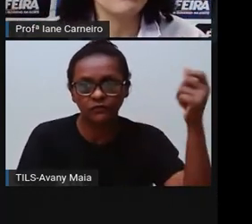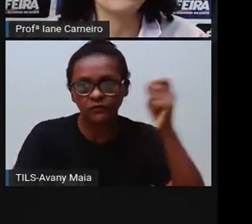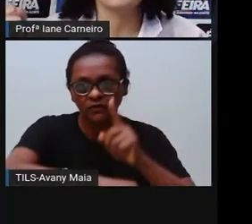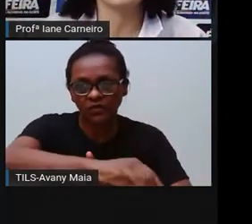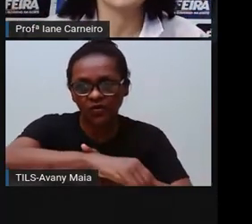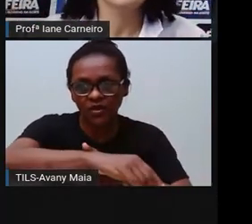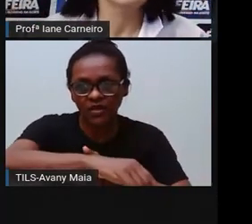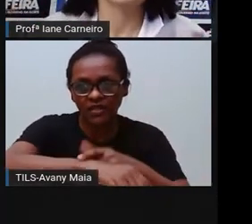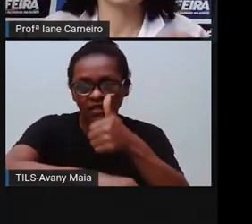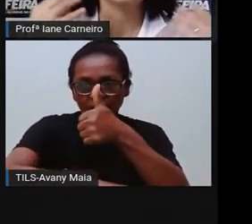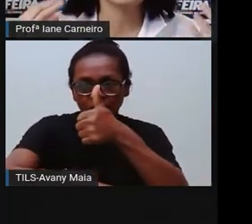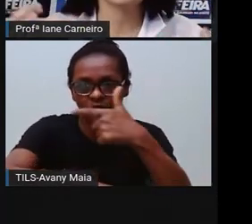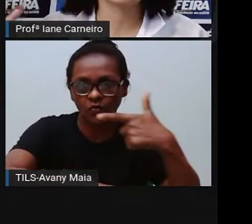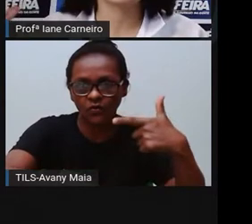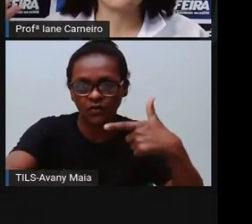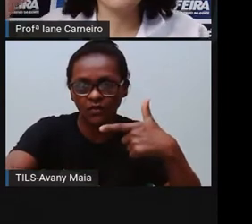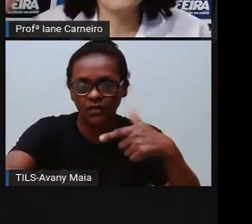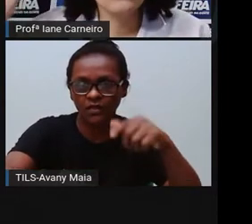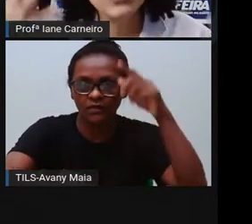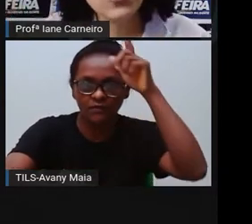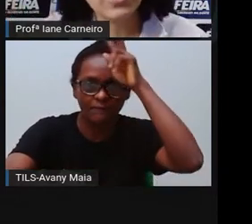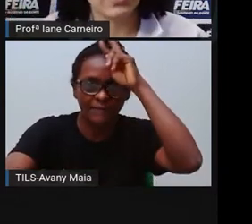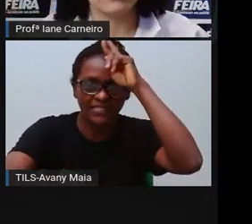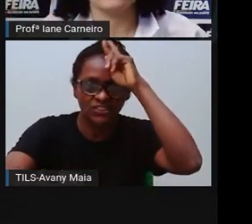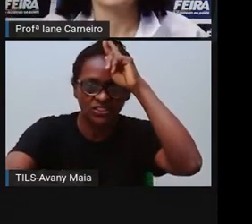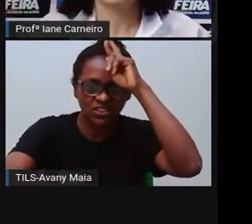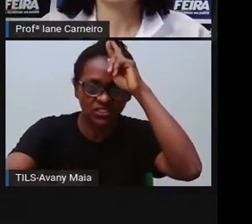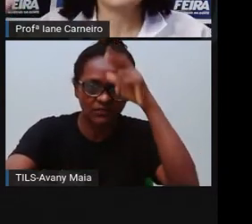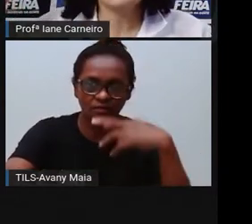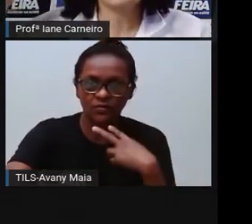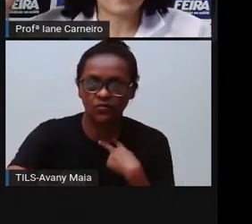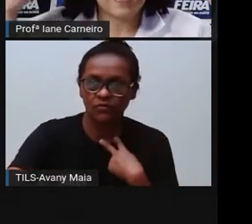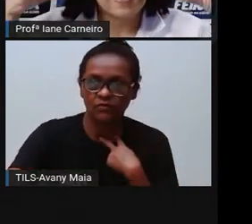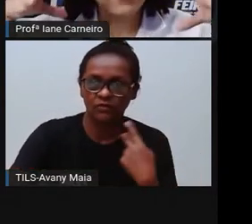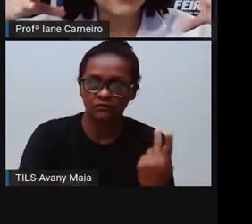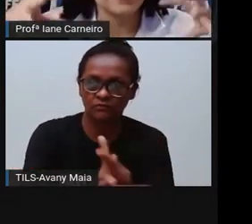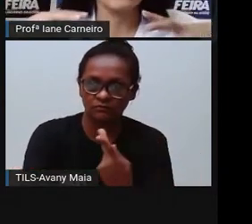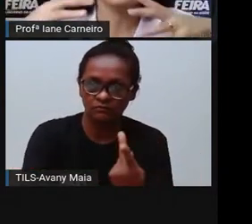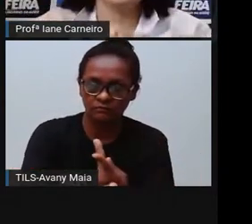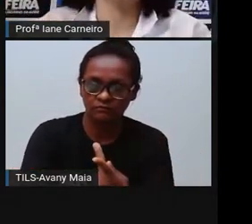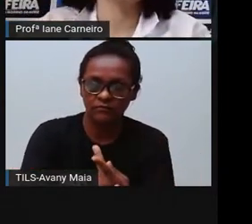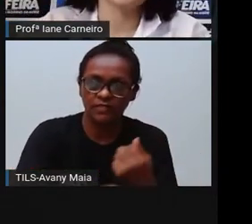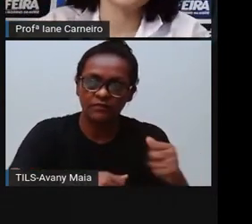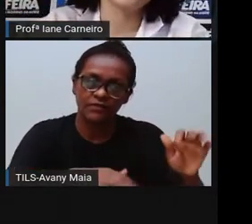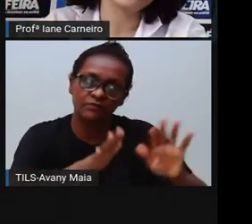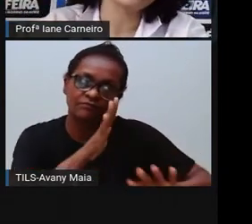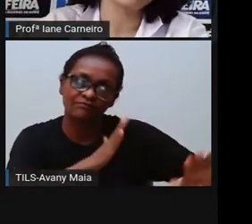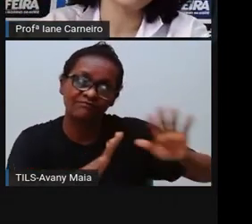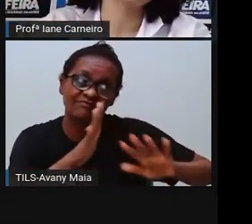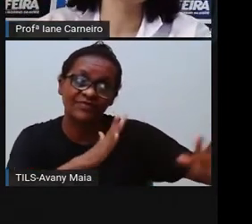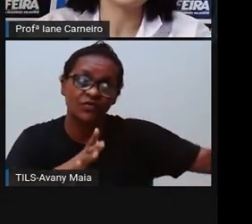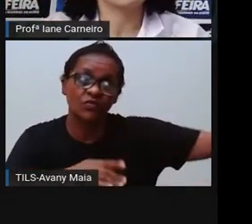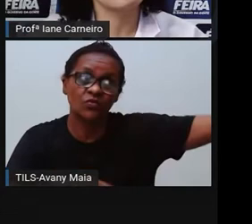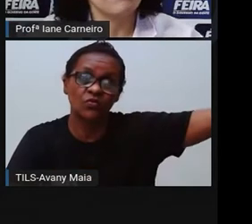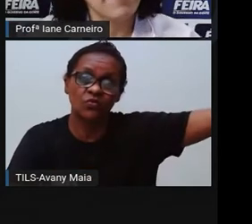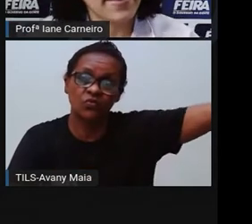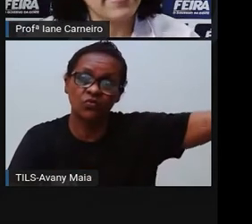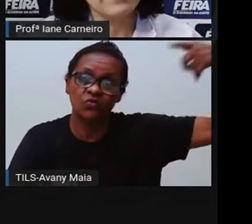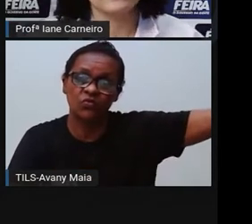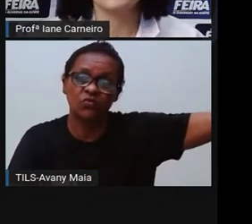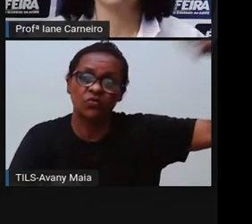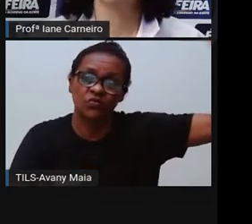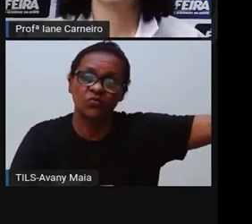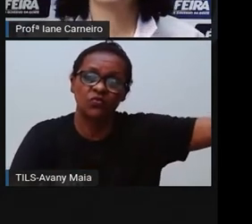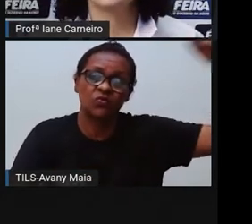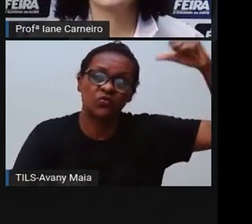de meio-dia, né? Porque o sol está muito quente. E aí os raios, né? Eles podem fazer prejudicar nossa